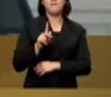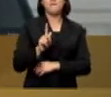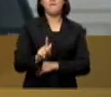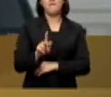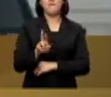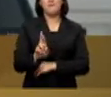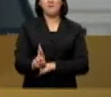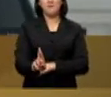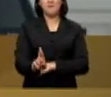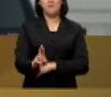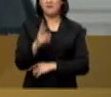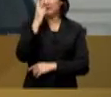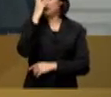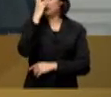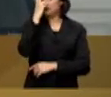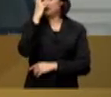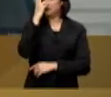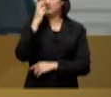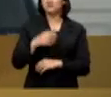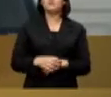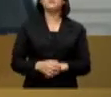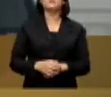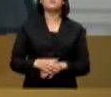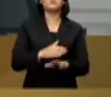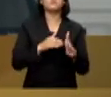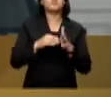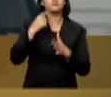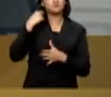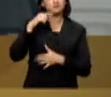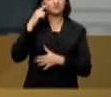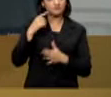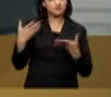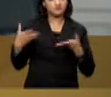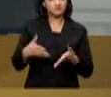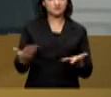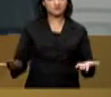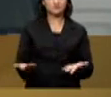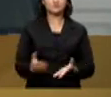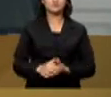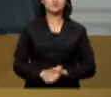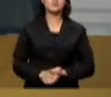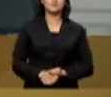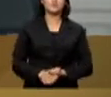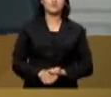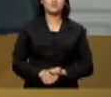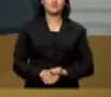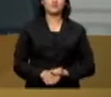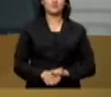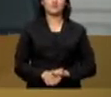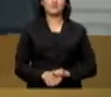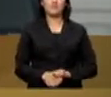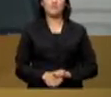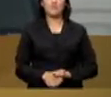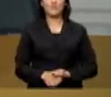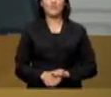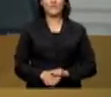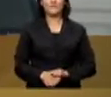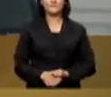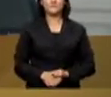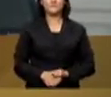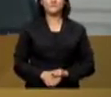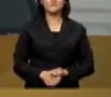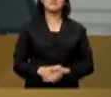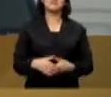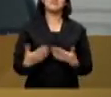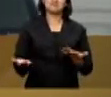República, doutor Augusto Aras, os advogados presentes. Presidente, eu quero inicialmente parabenizar o